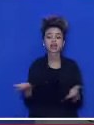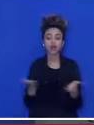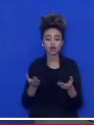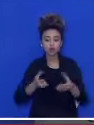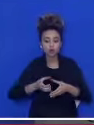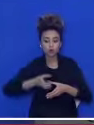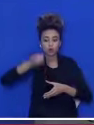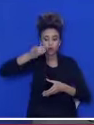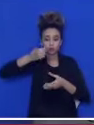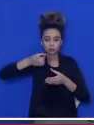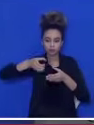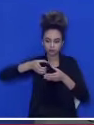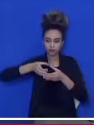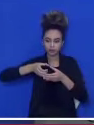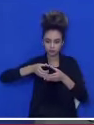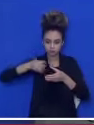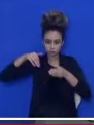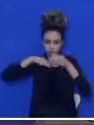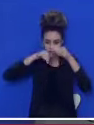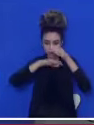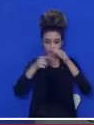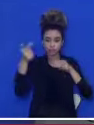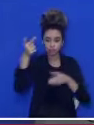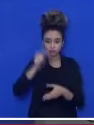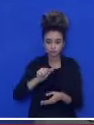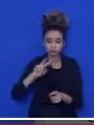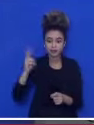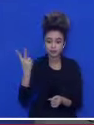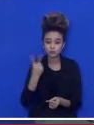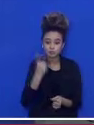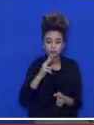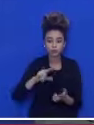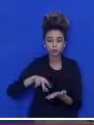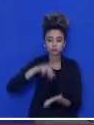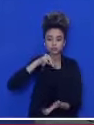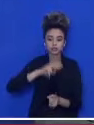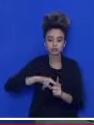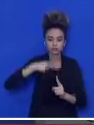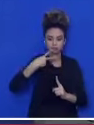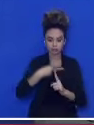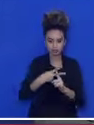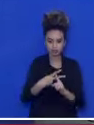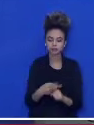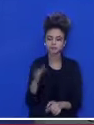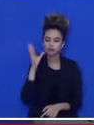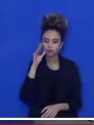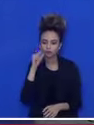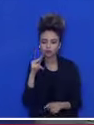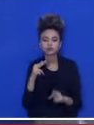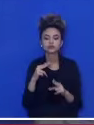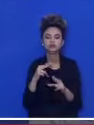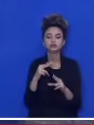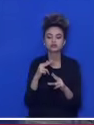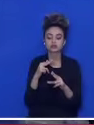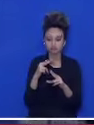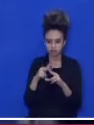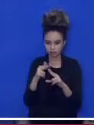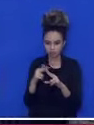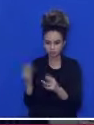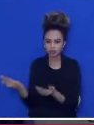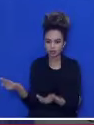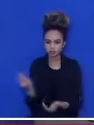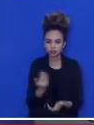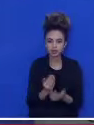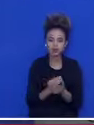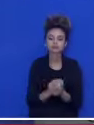sorteio da Dupla Sena. Para este procedimento, convido o Alexandre, nosso colega da Caixa, Beth, nossa garota da sorte. Vão recolher as bolas sorteadas